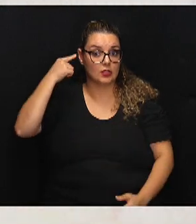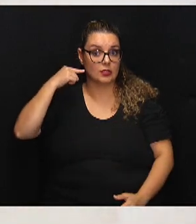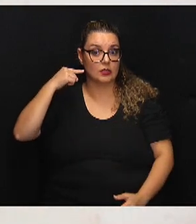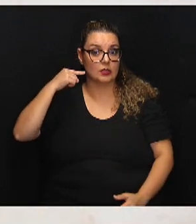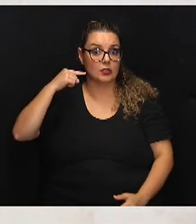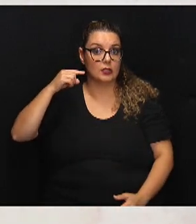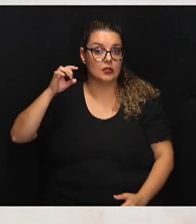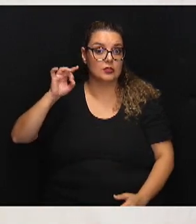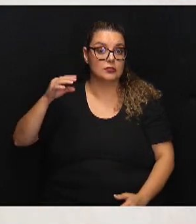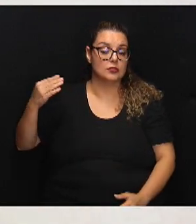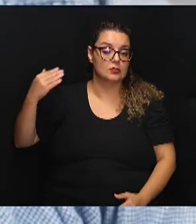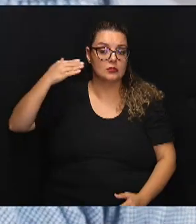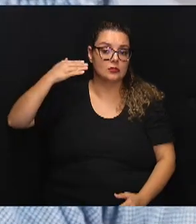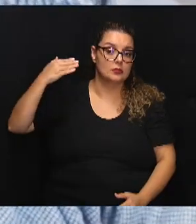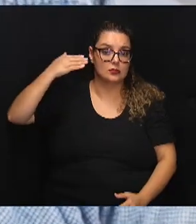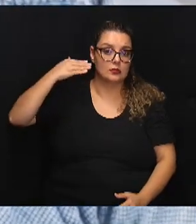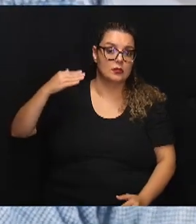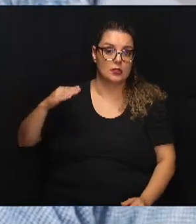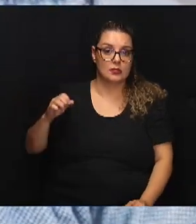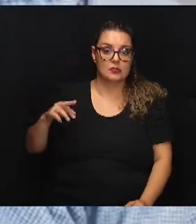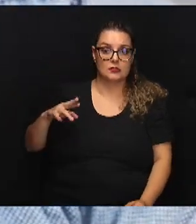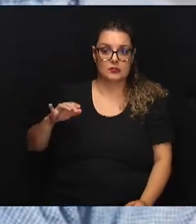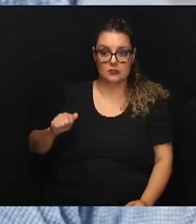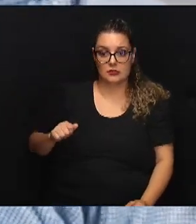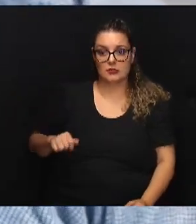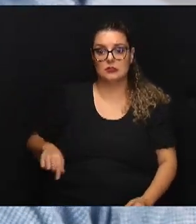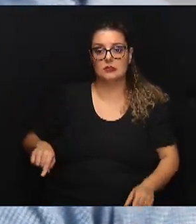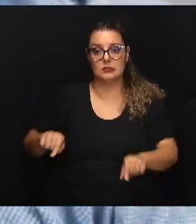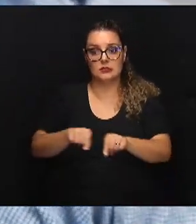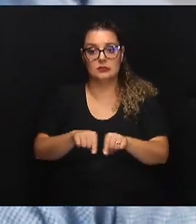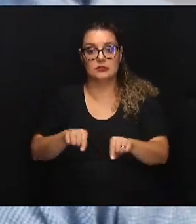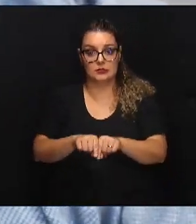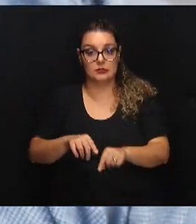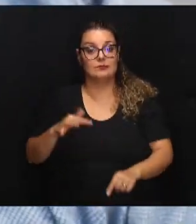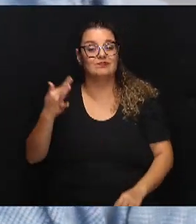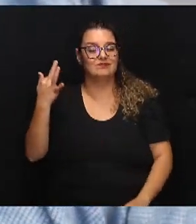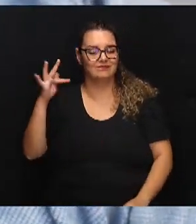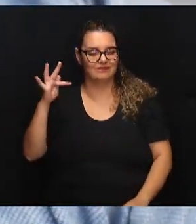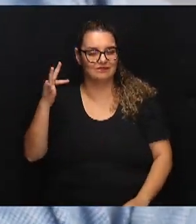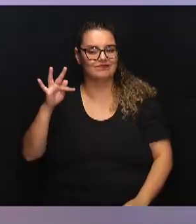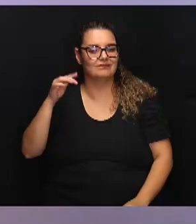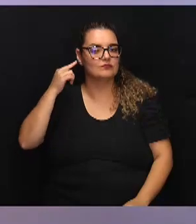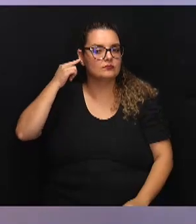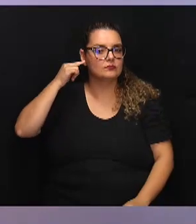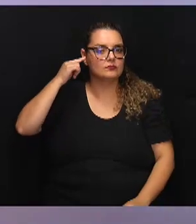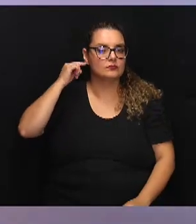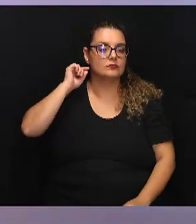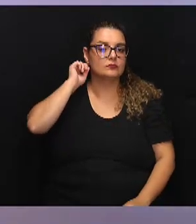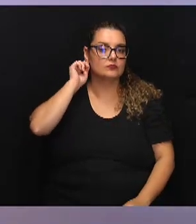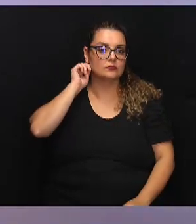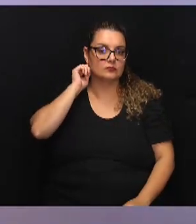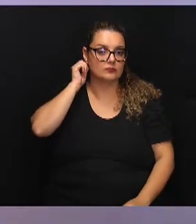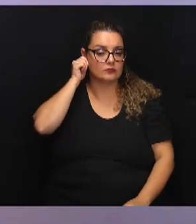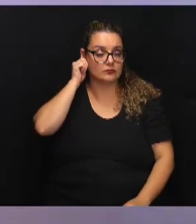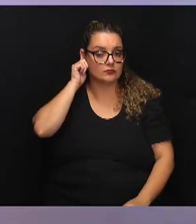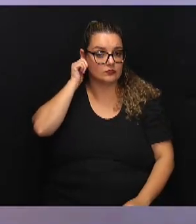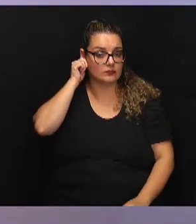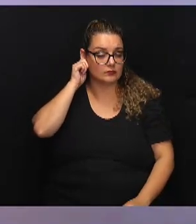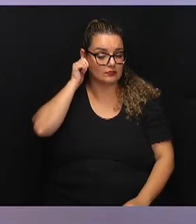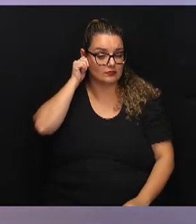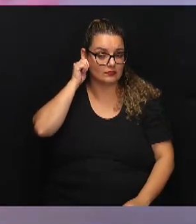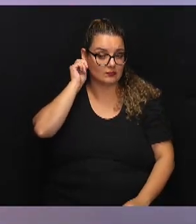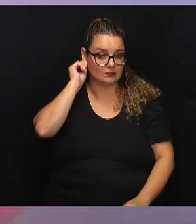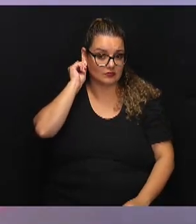só empurrando a cera, e além disso, também pode machucar o canal do ouvido. O que é super